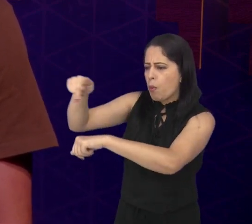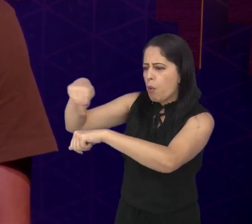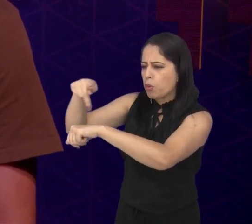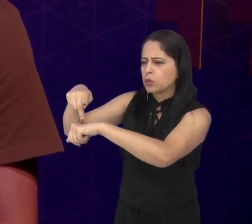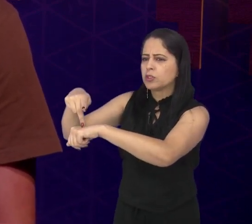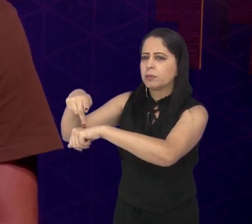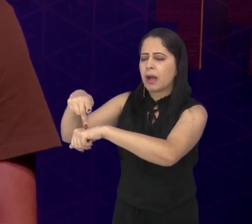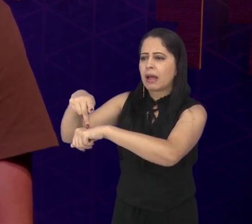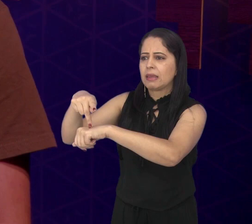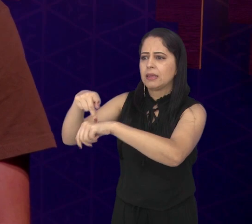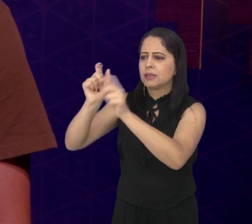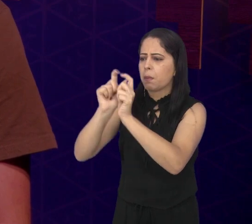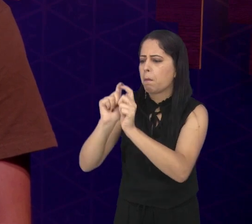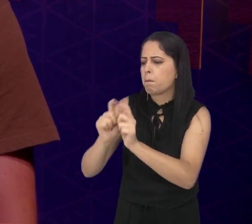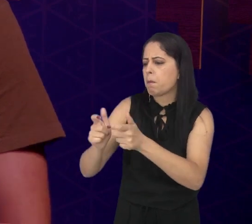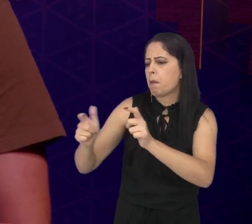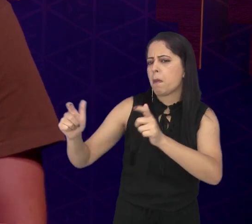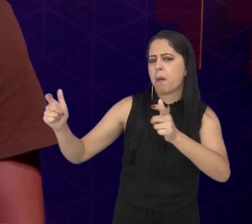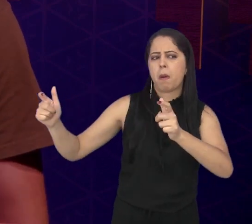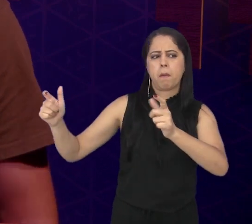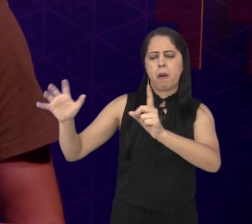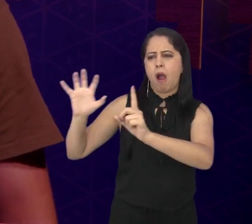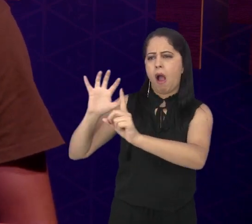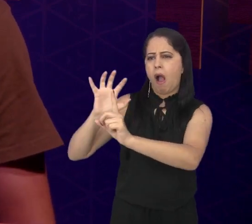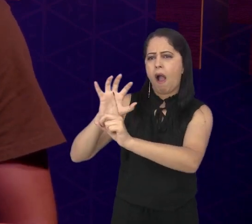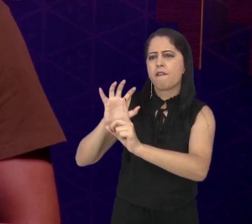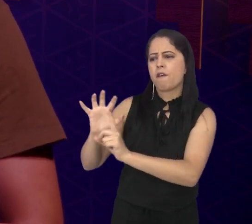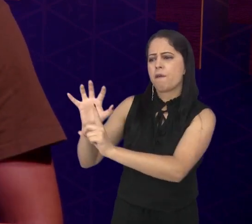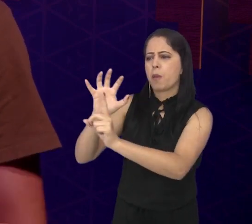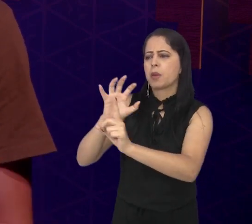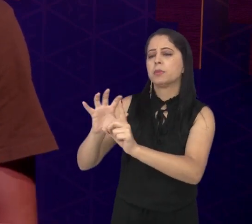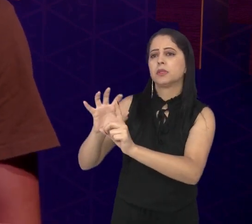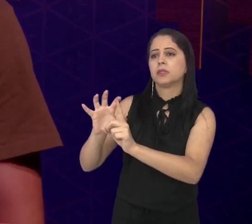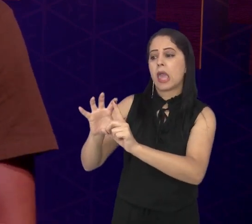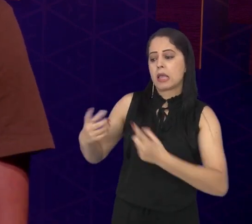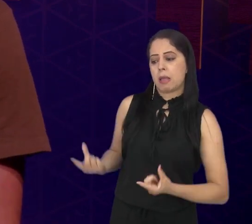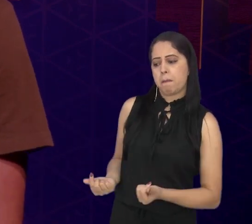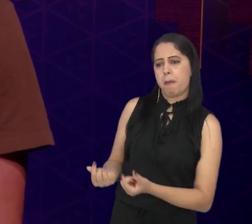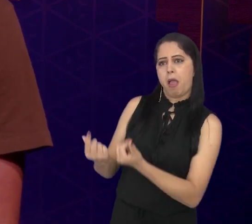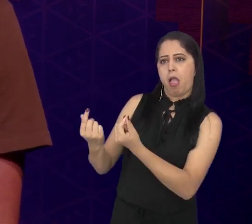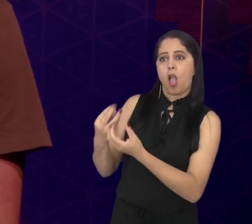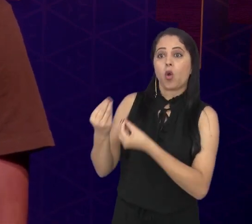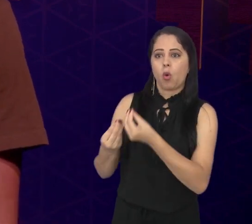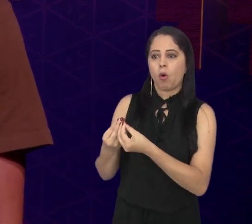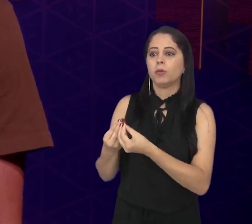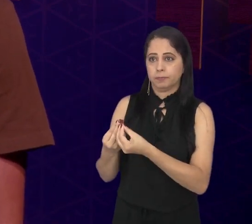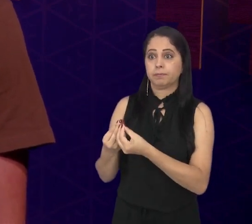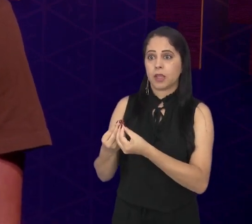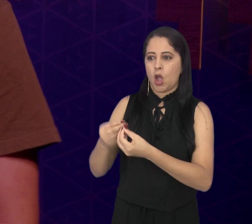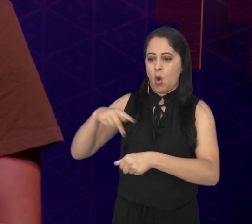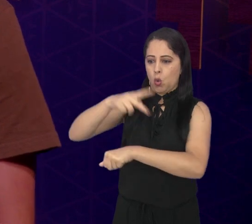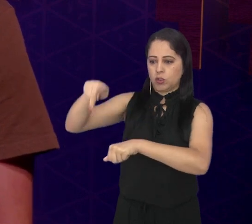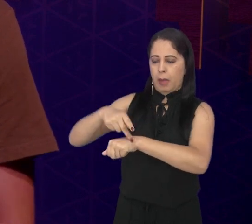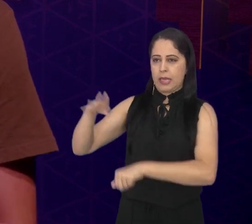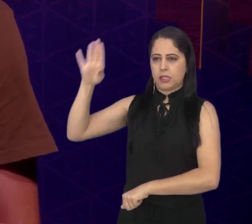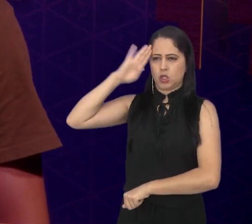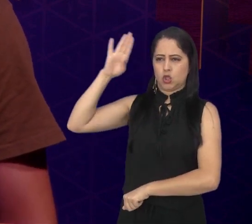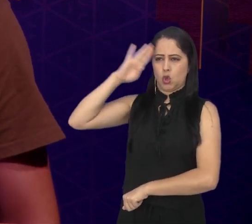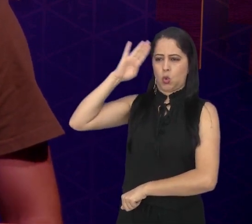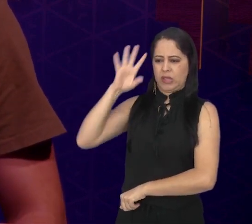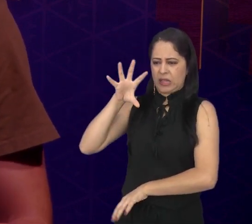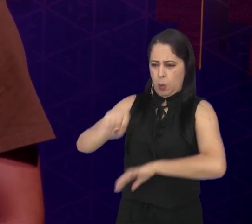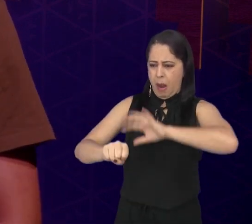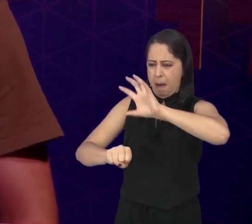maneira que os países tinham de crescer a sua influência, de aumentar suas riquezas? Eles tinham que conquistar a terra, eles